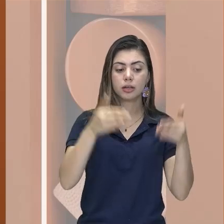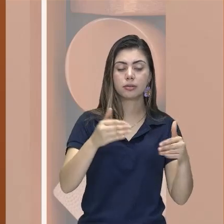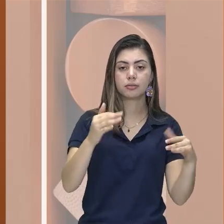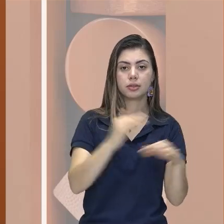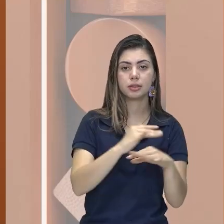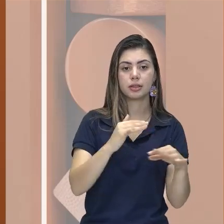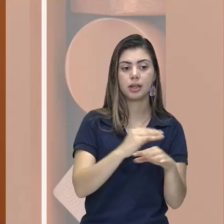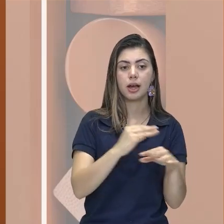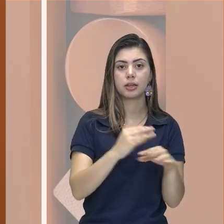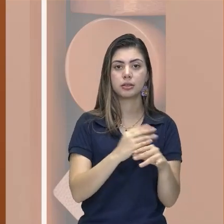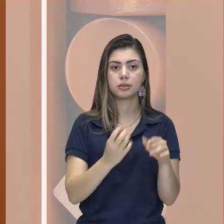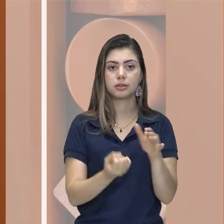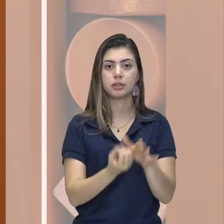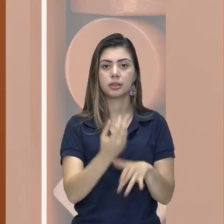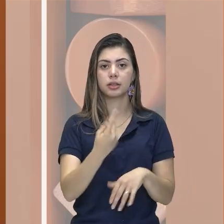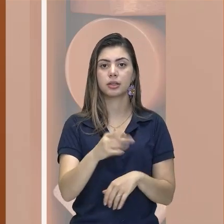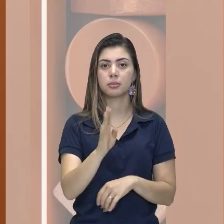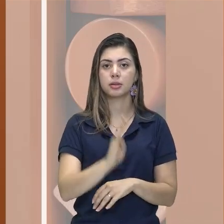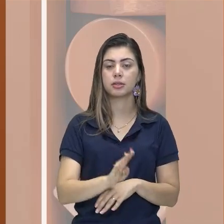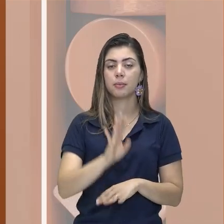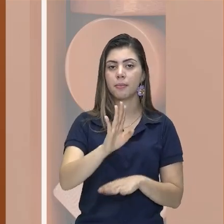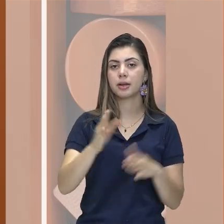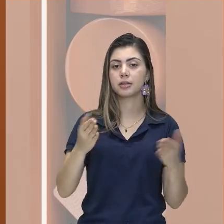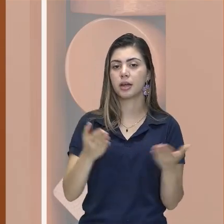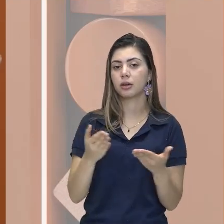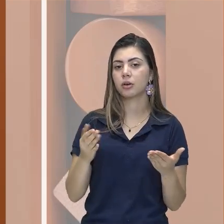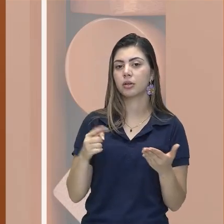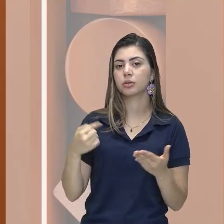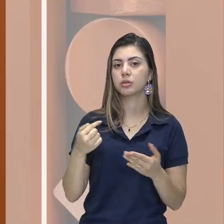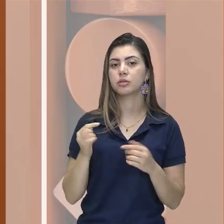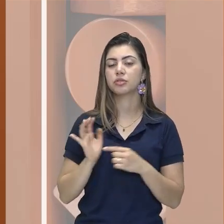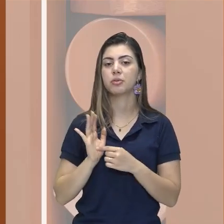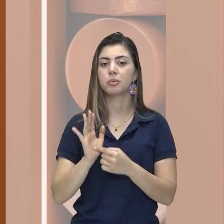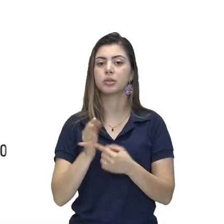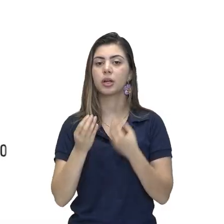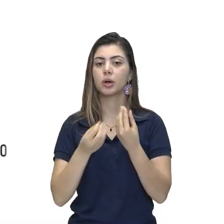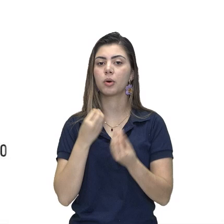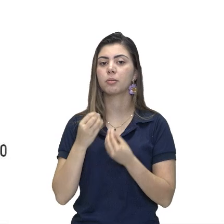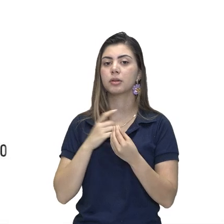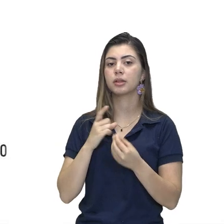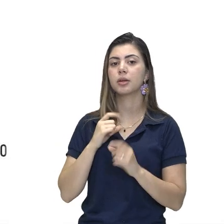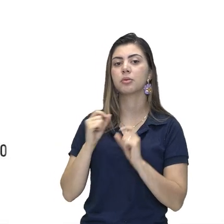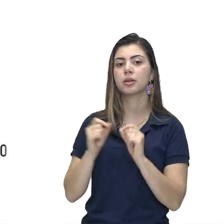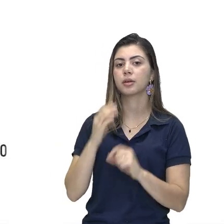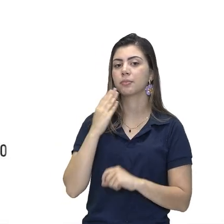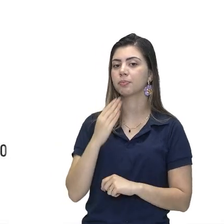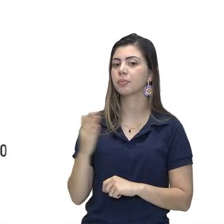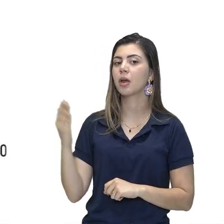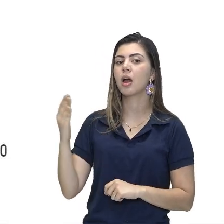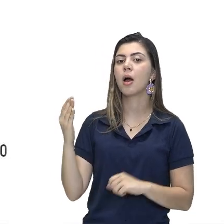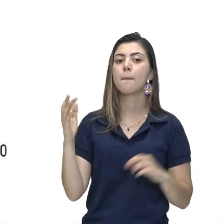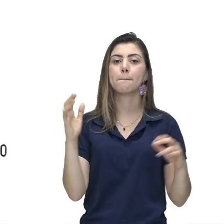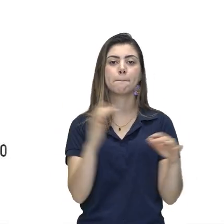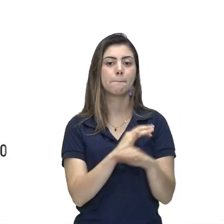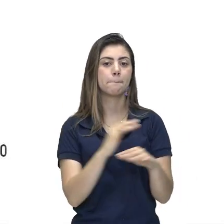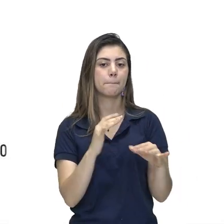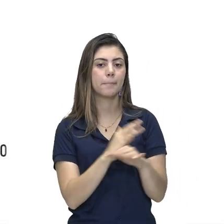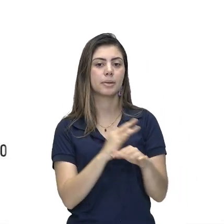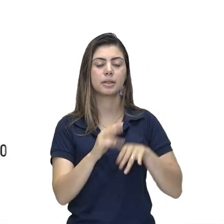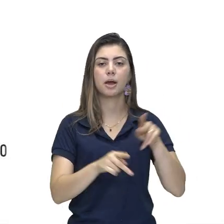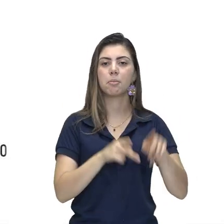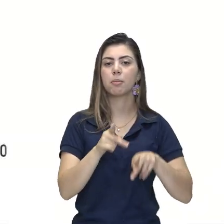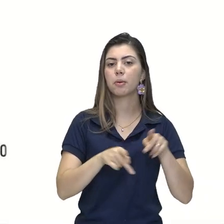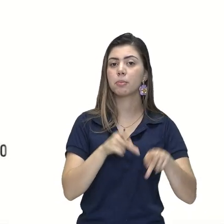vou mostrar nesse próximo mapa para vocês a população urbana no mundo. Então, a gente pode verificar